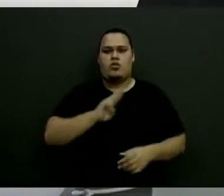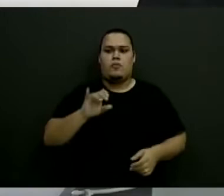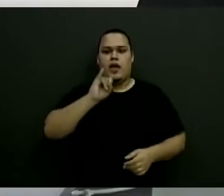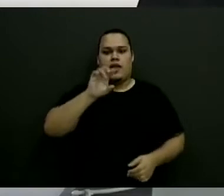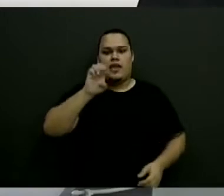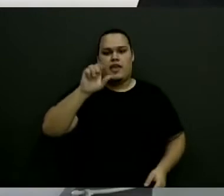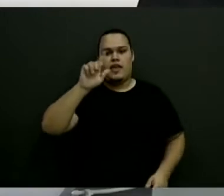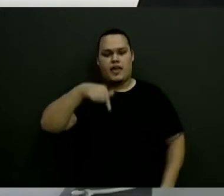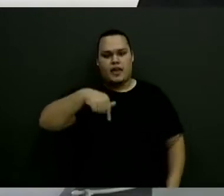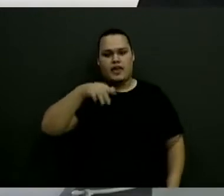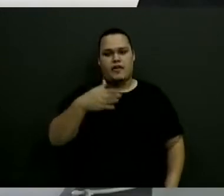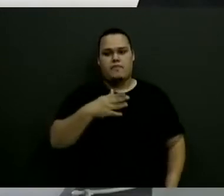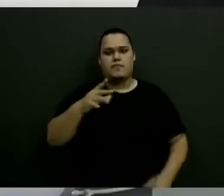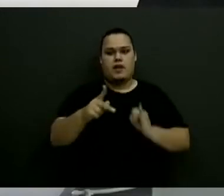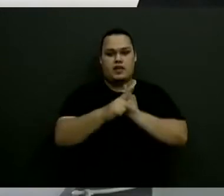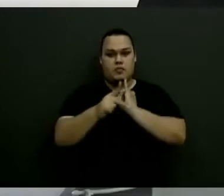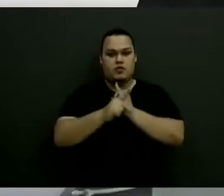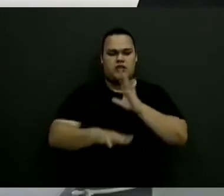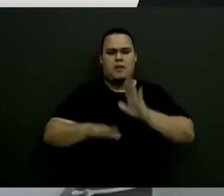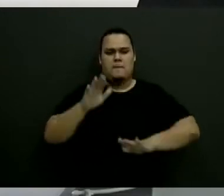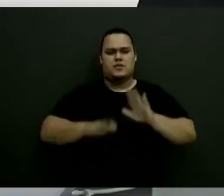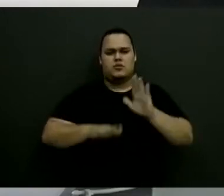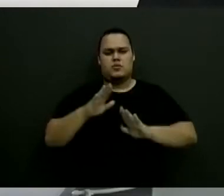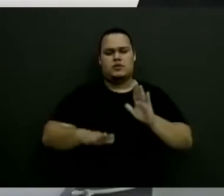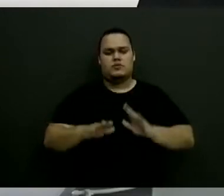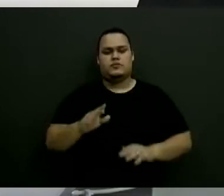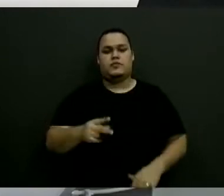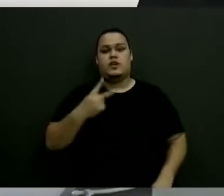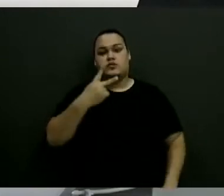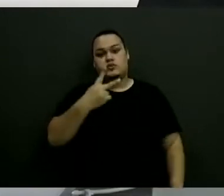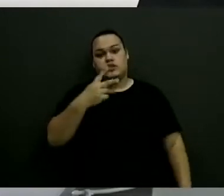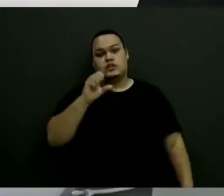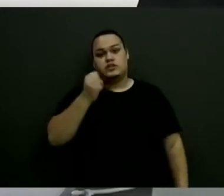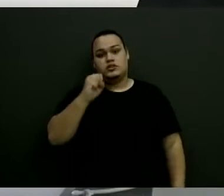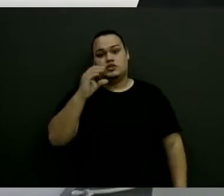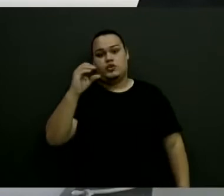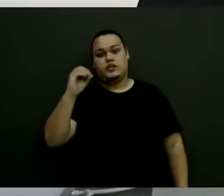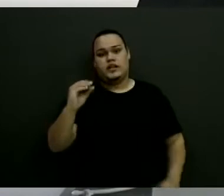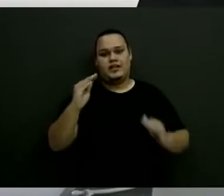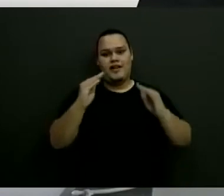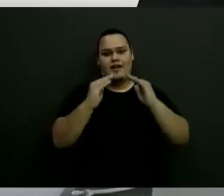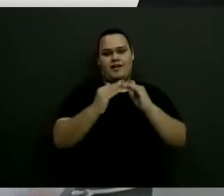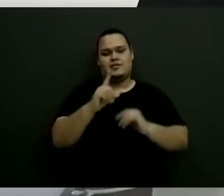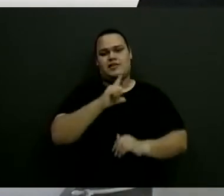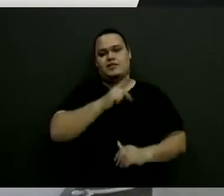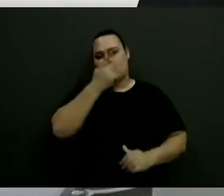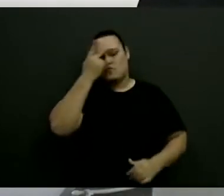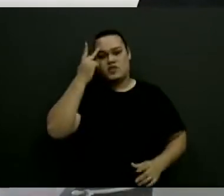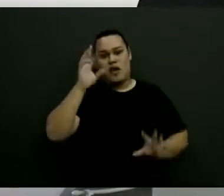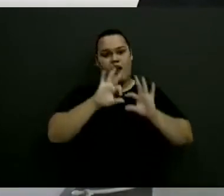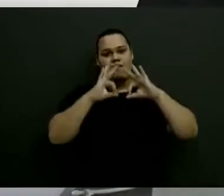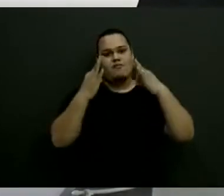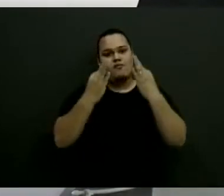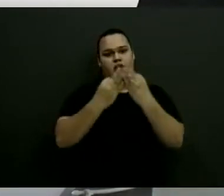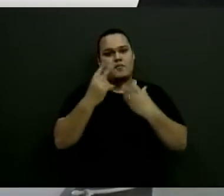e já atingimos cerca de 280 casas, pessoas que estão ao